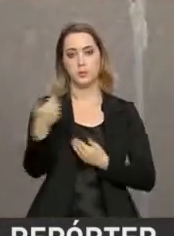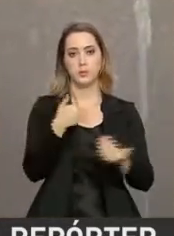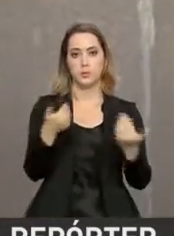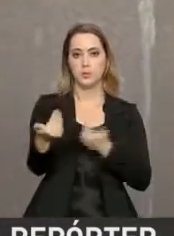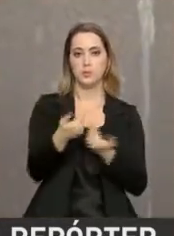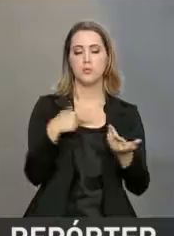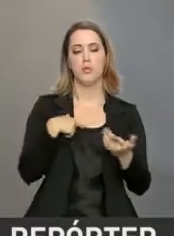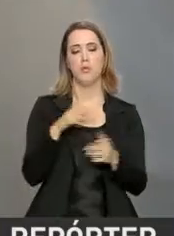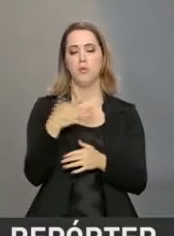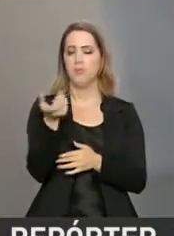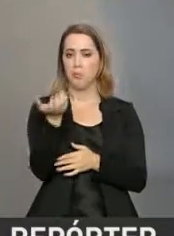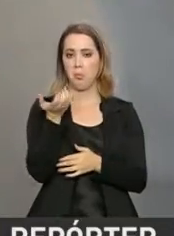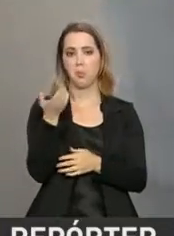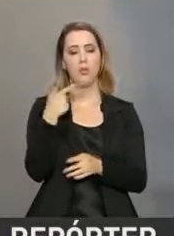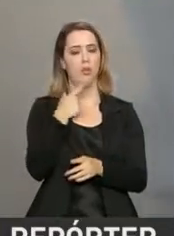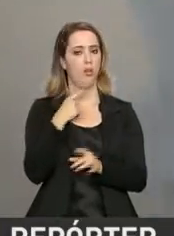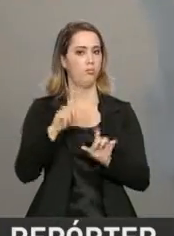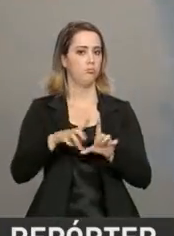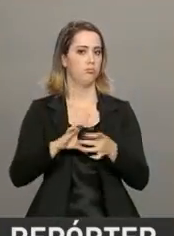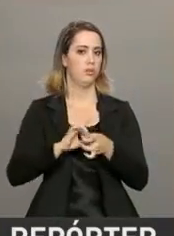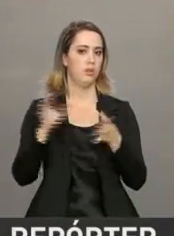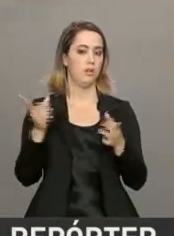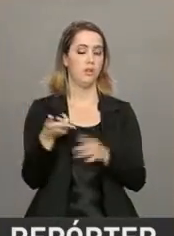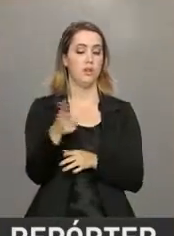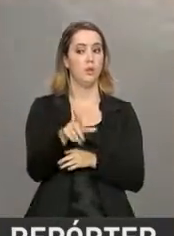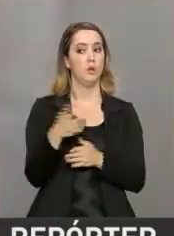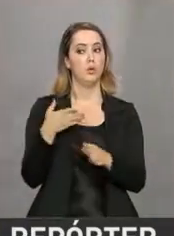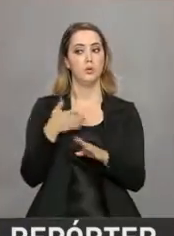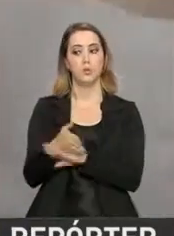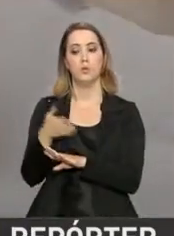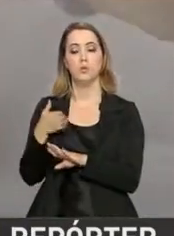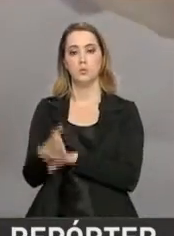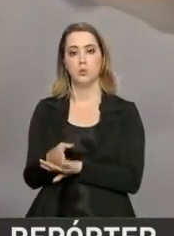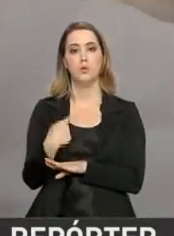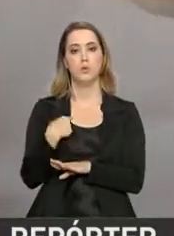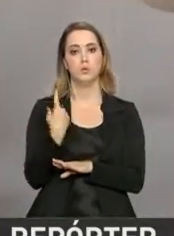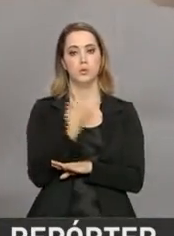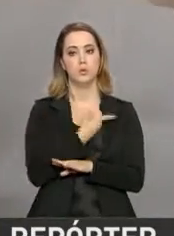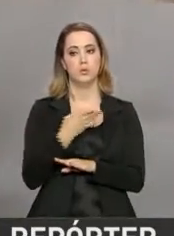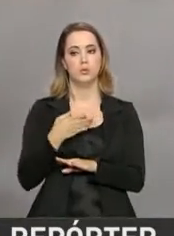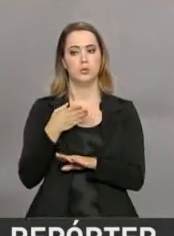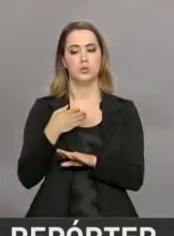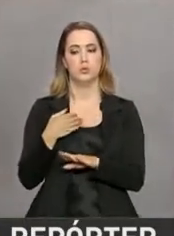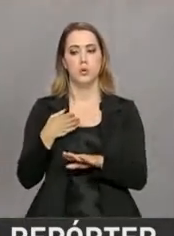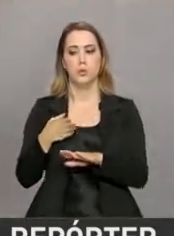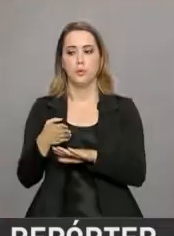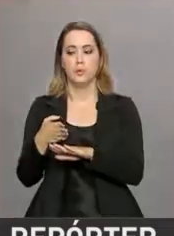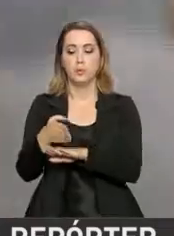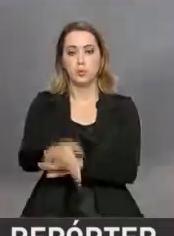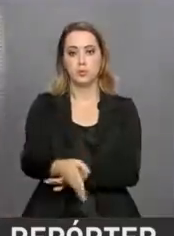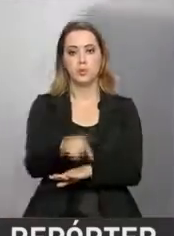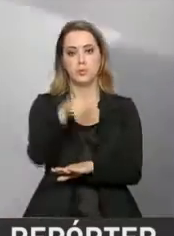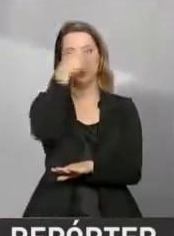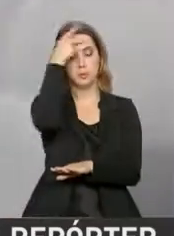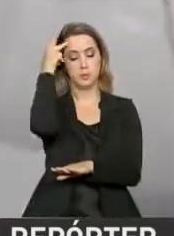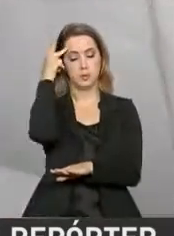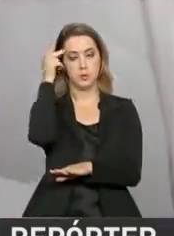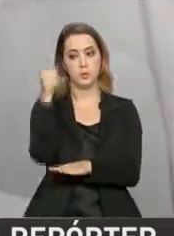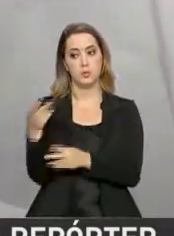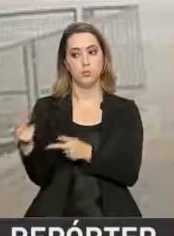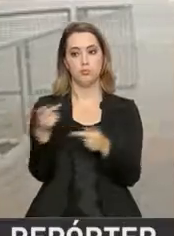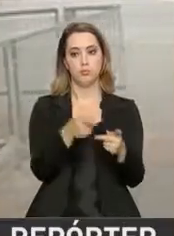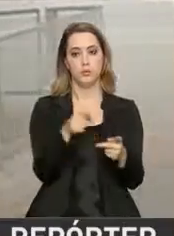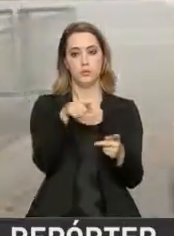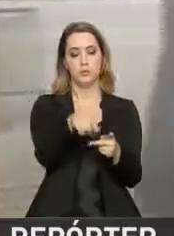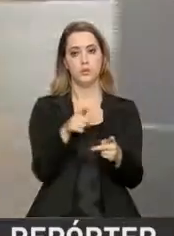mal na rua, tudo, e eles vêm procurar atendimento. E outros, os mais resistentes, a gente vai até eles através dos agentes de saúde e das visitas